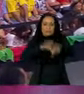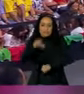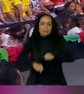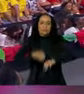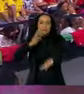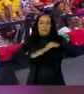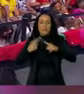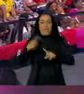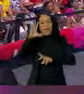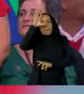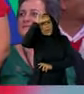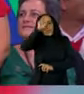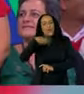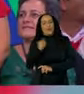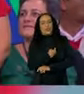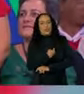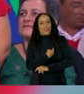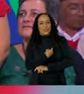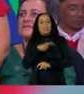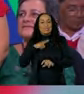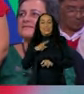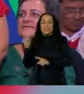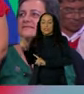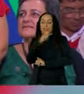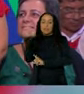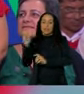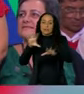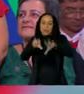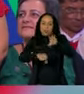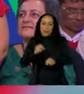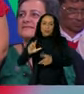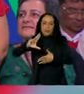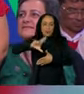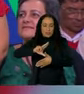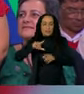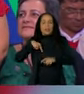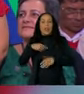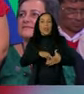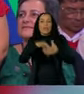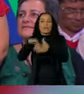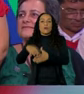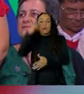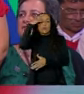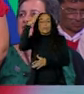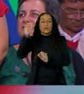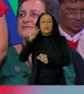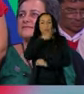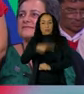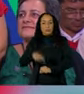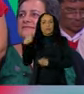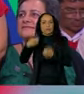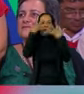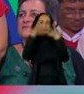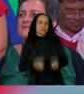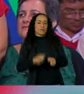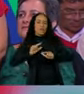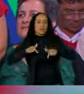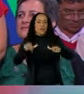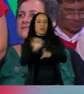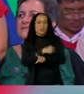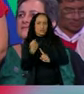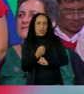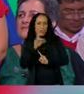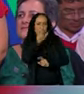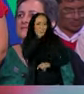Eu trouxe uma delegação de catadores da América Latina e a gente levou para poder saber que o governo precisa reconhecer o trabalho social. Não